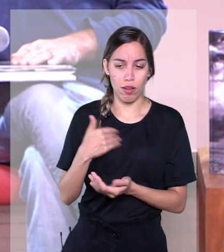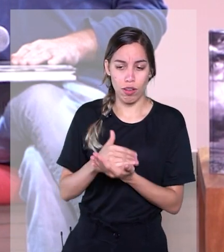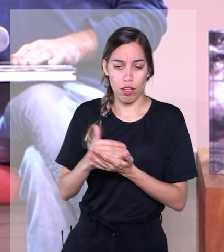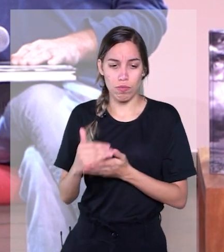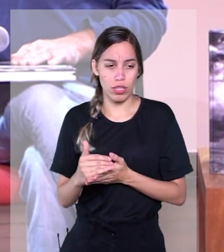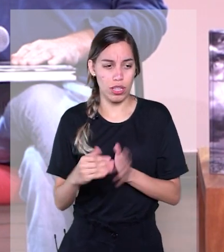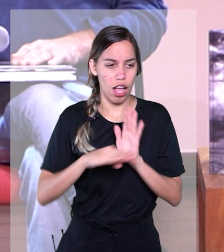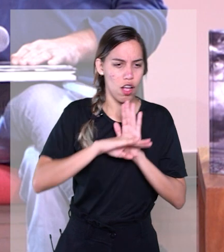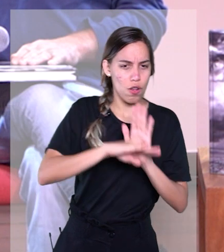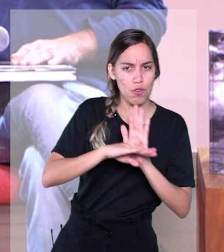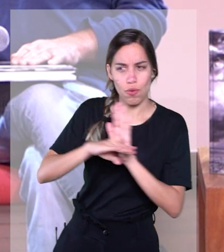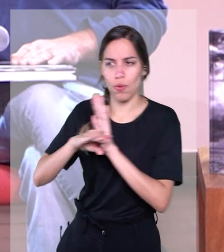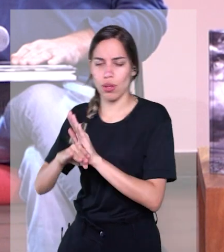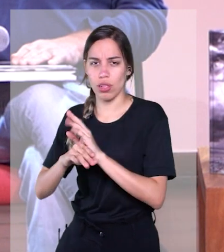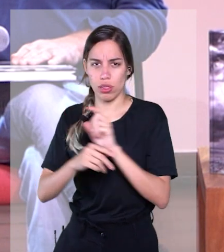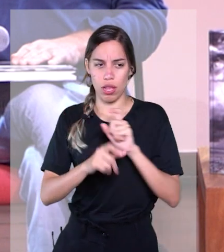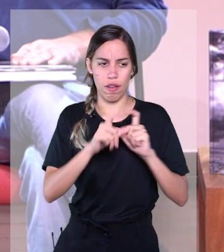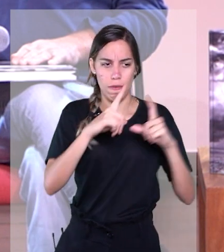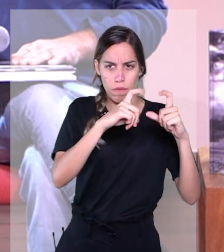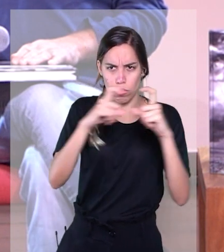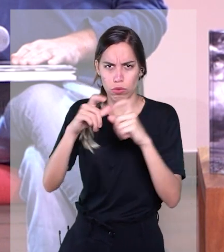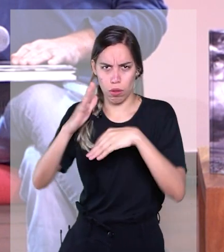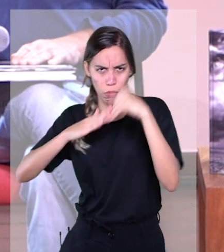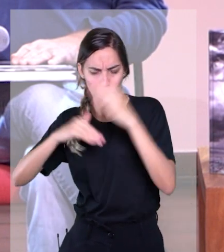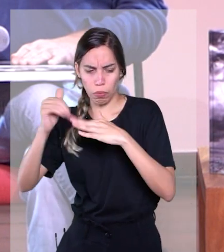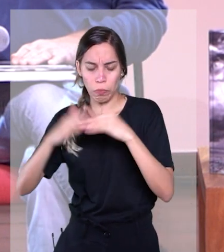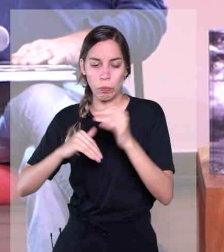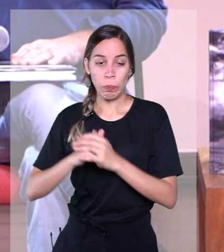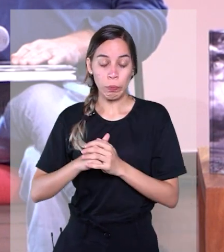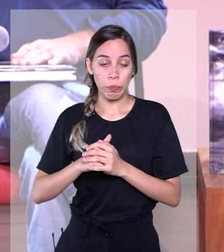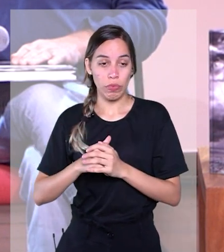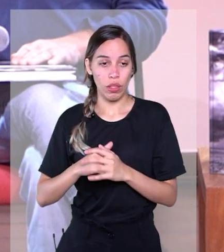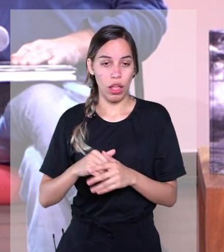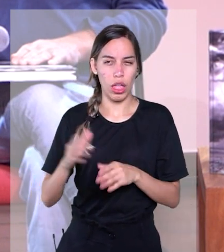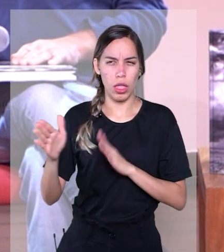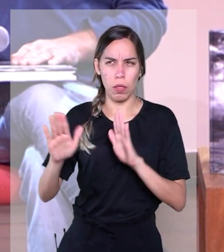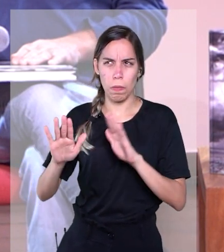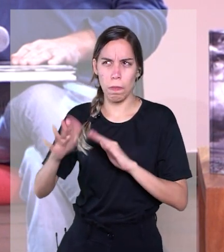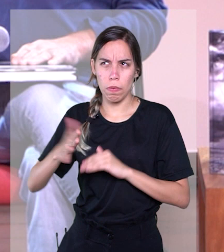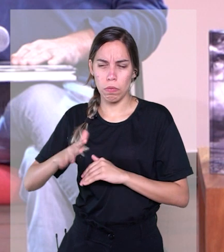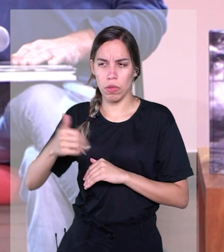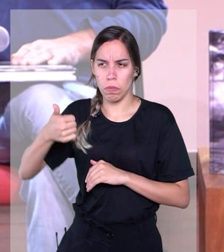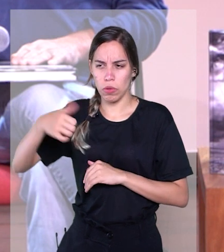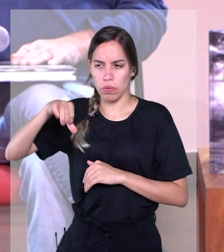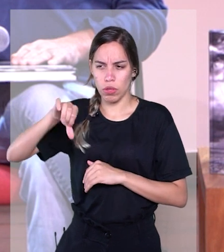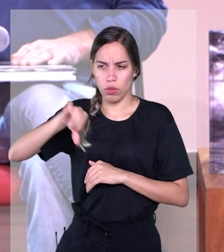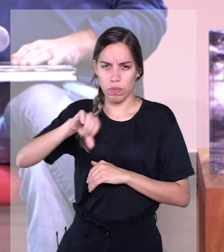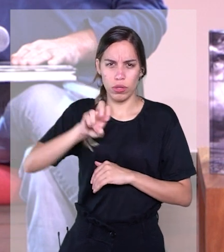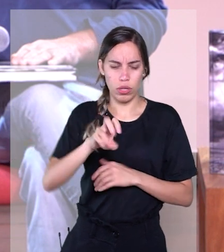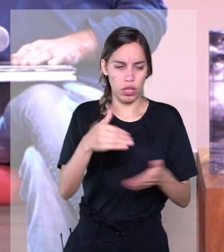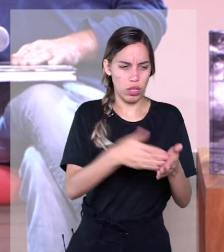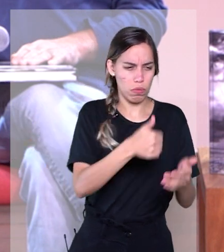assistência para vários fotógrafos. E no fim disso, de 95 a 98, eu fui primeiro assistente de um